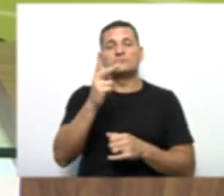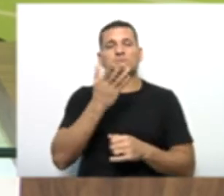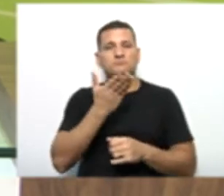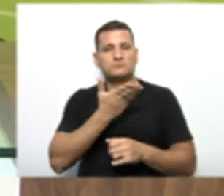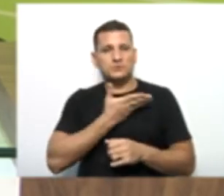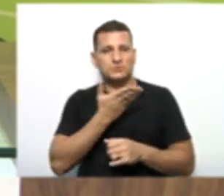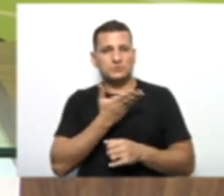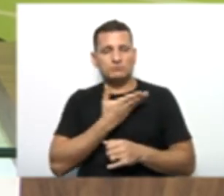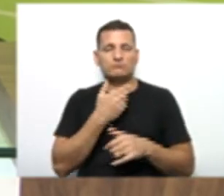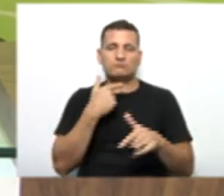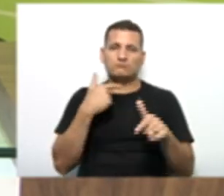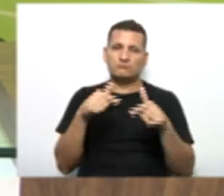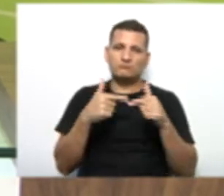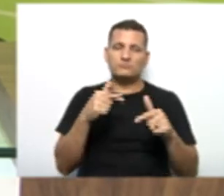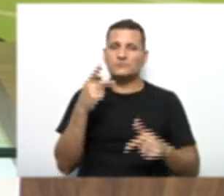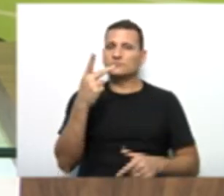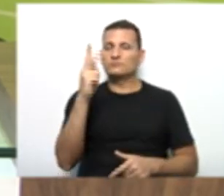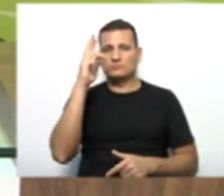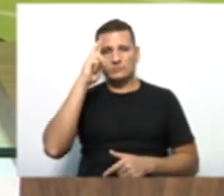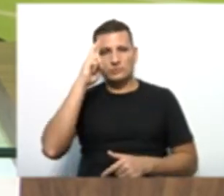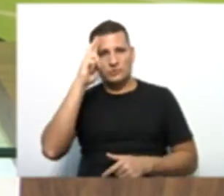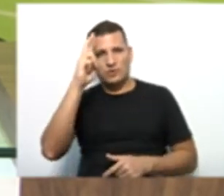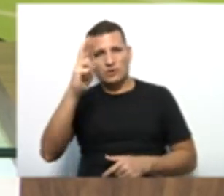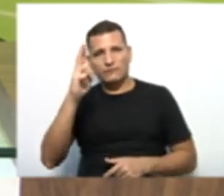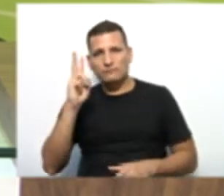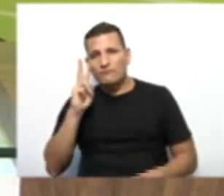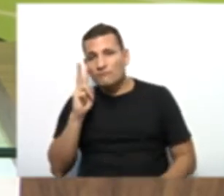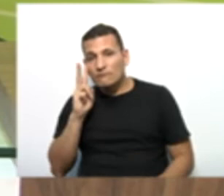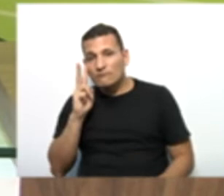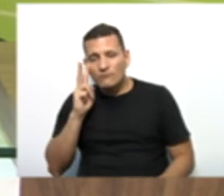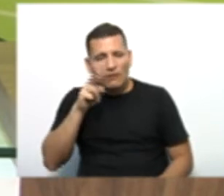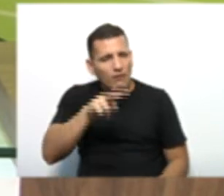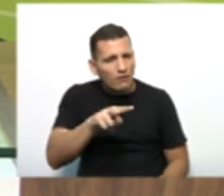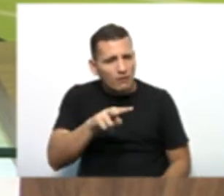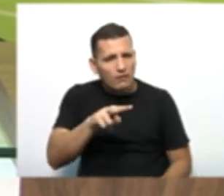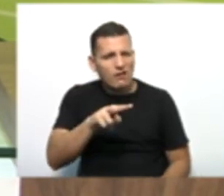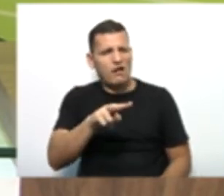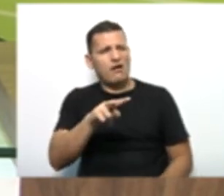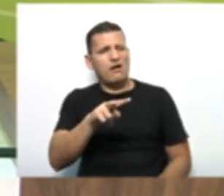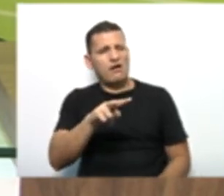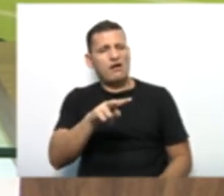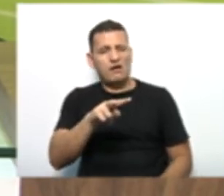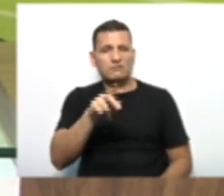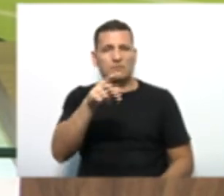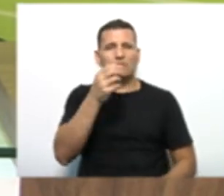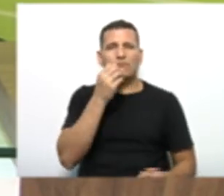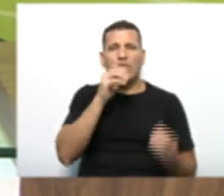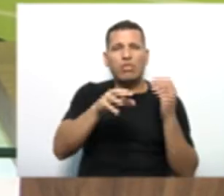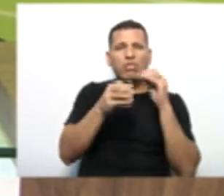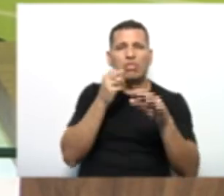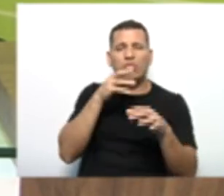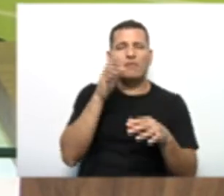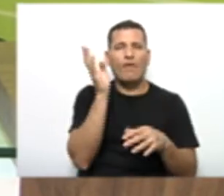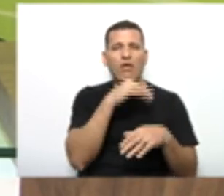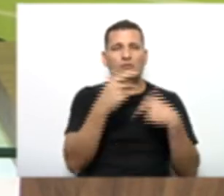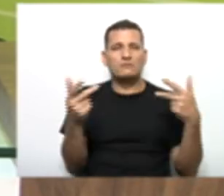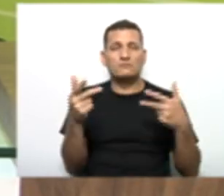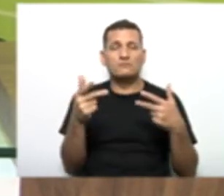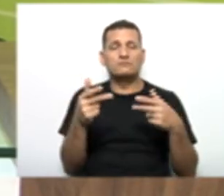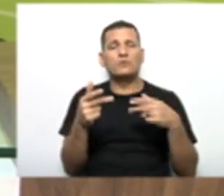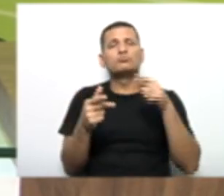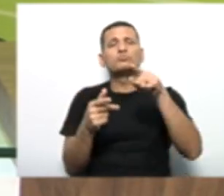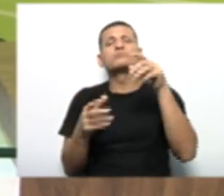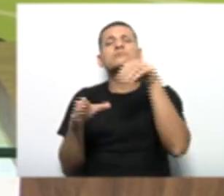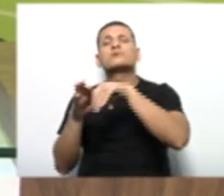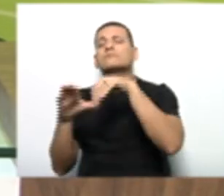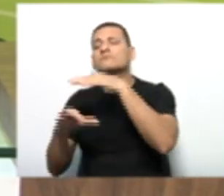trabalho, né, os seus superiores hierárquicos terão conhecimento sobre o comentário que você fez. Então, imagine como é que vai ficar a sua imagem dentro de uma